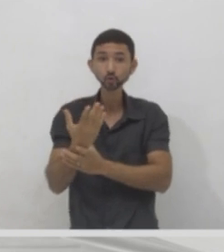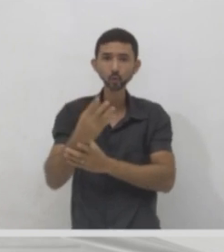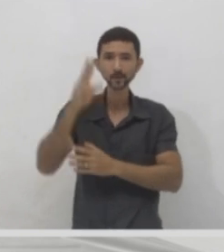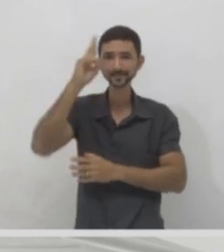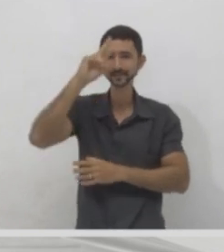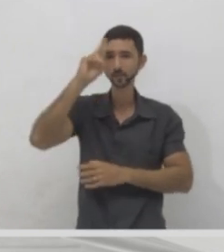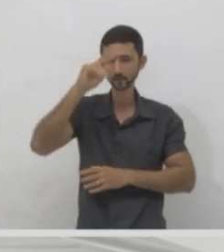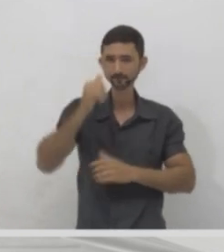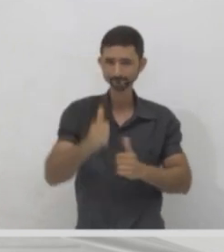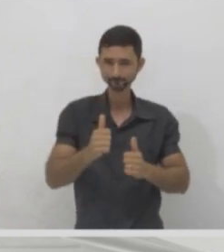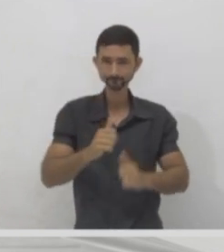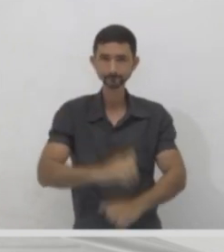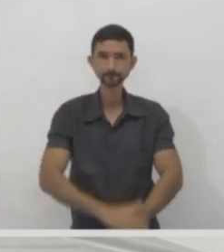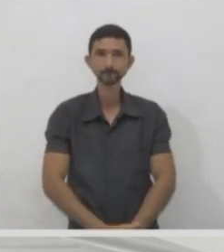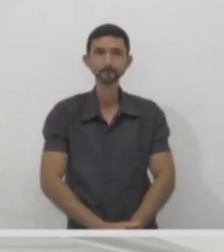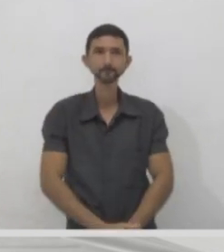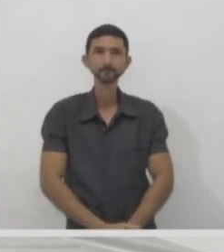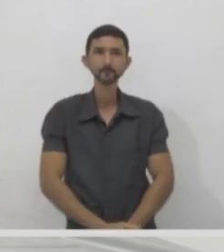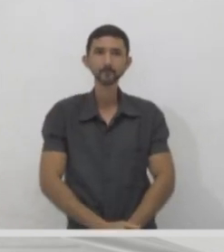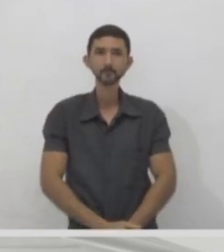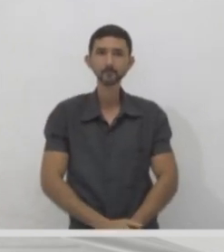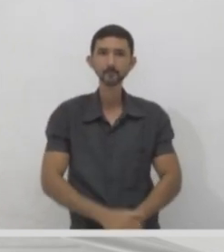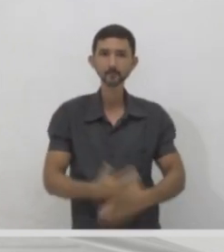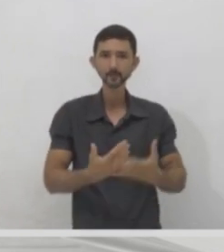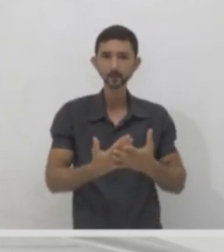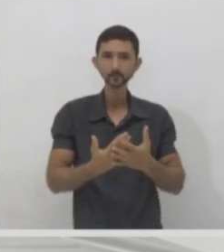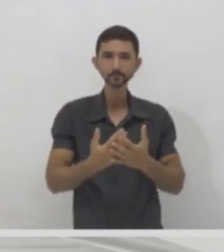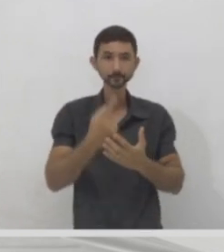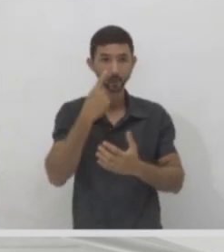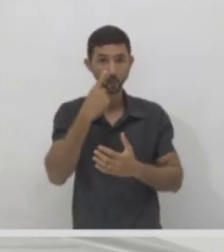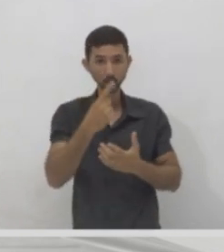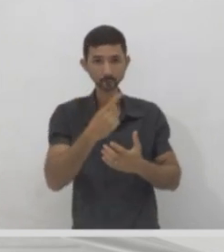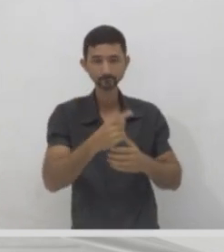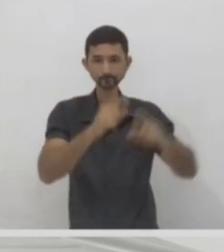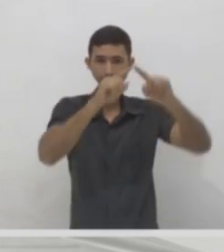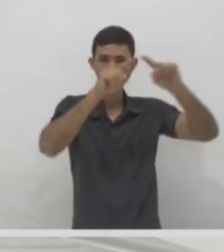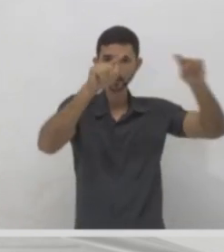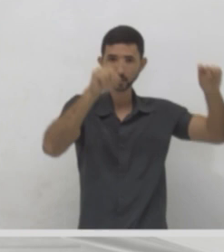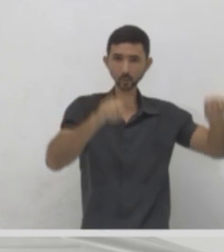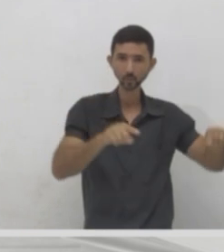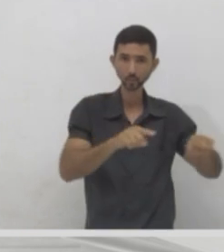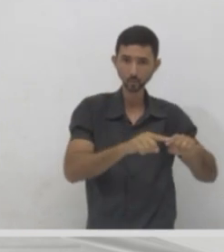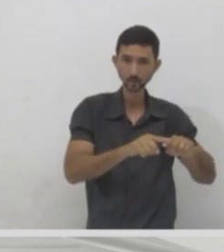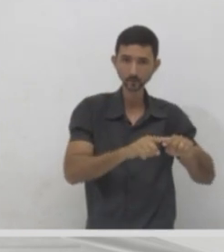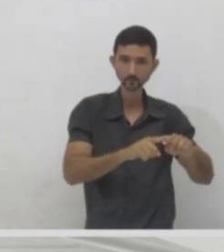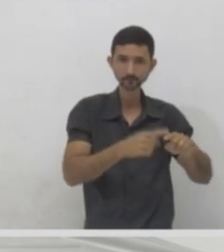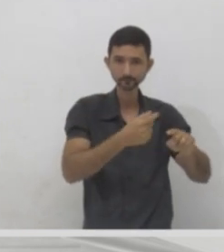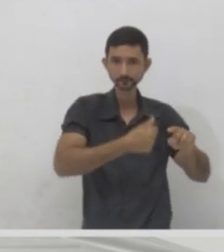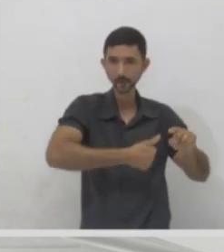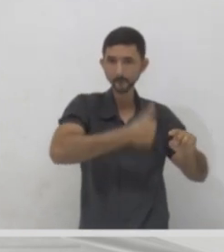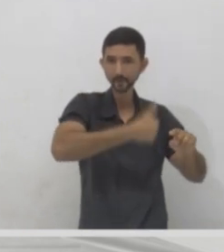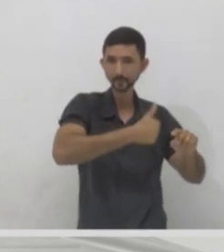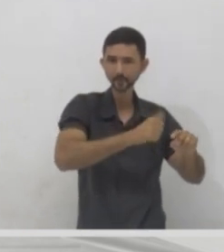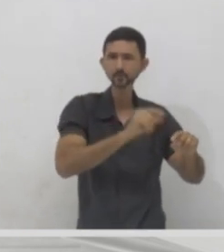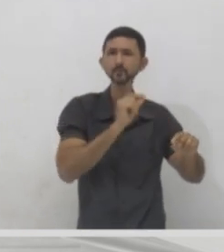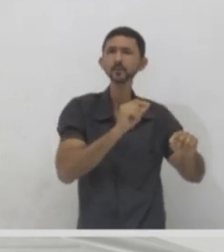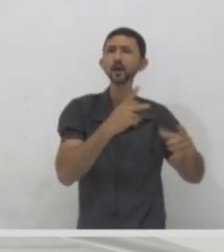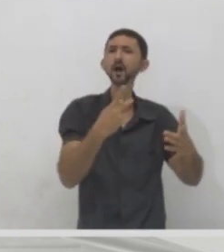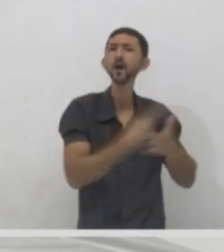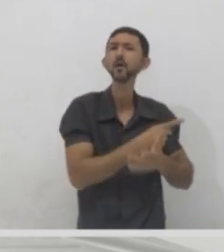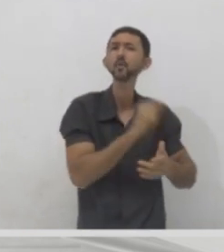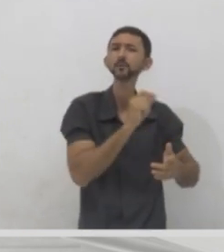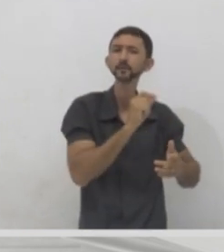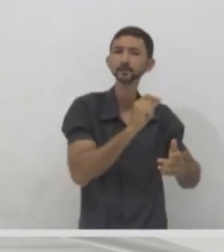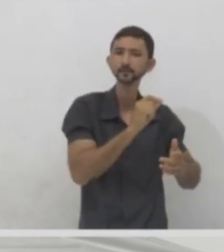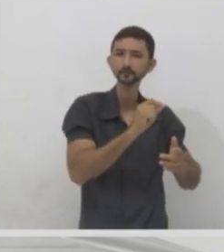dessa tirinha. Observe as cenas abaixo e crie uma narrativa. O foco narrativo da sua história deverá ser em